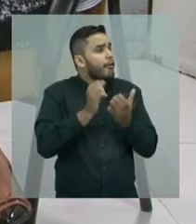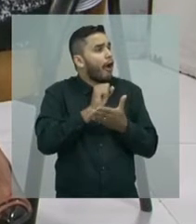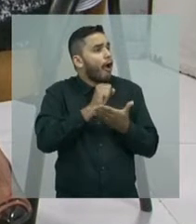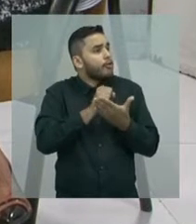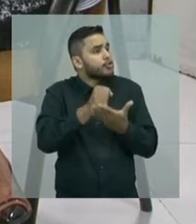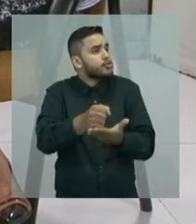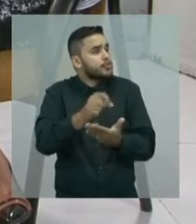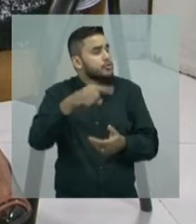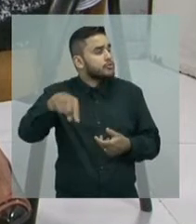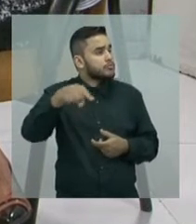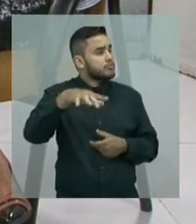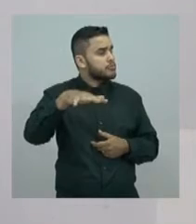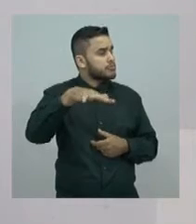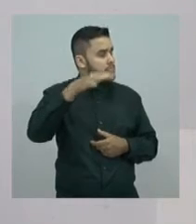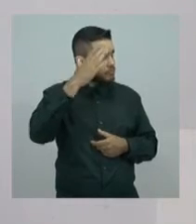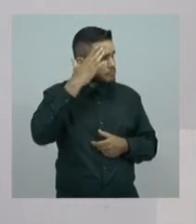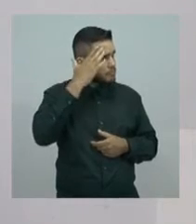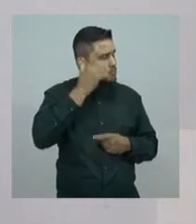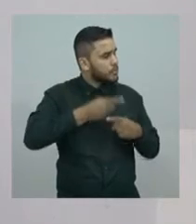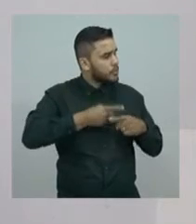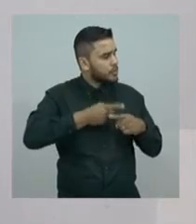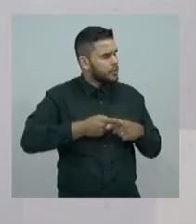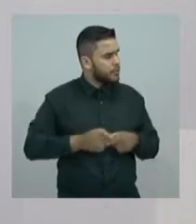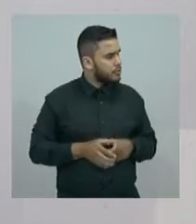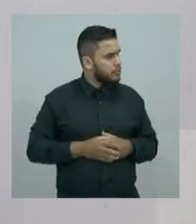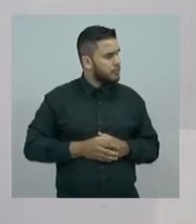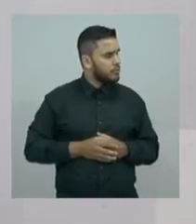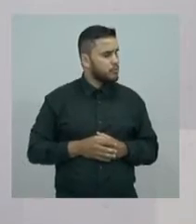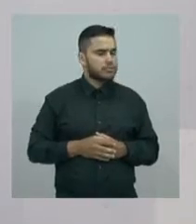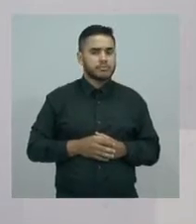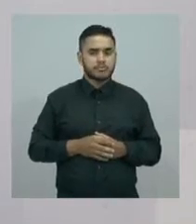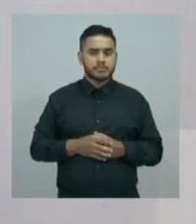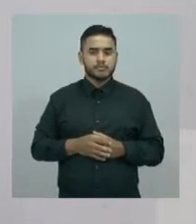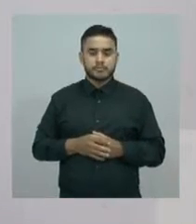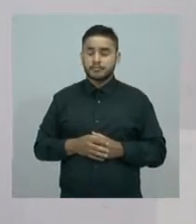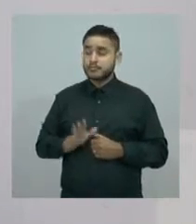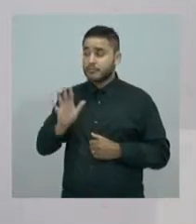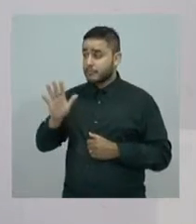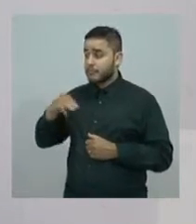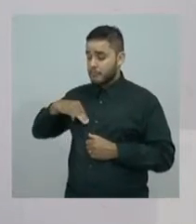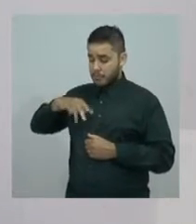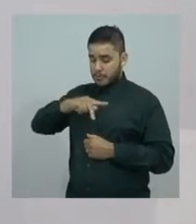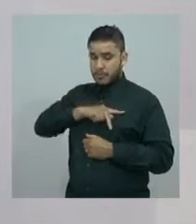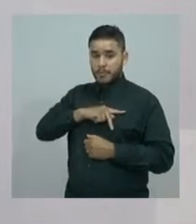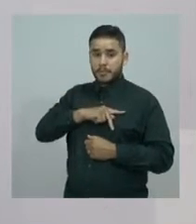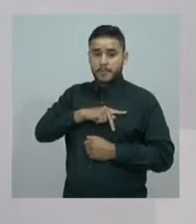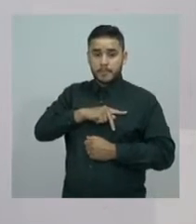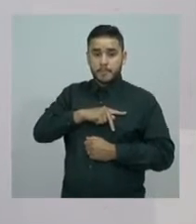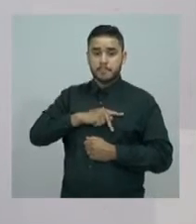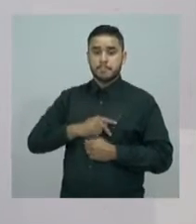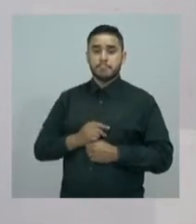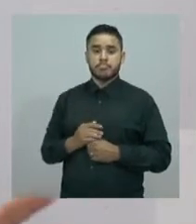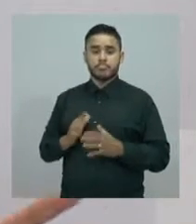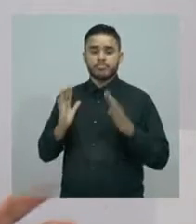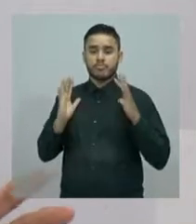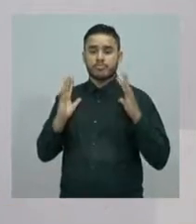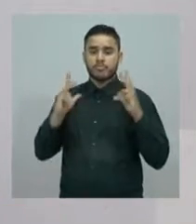comunidade? Na verdade, a função do Ministério Público, ele é para estar presente em